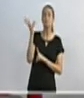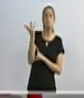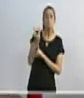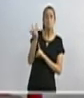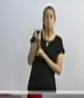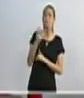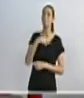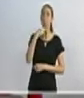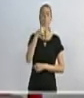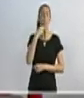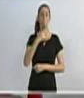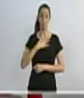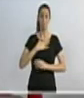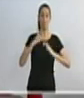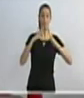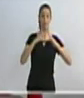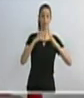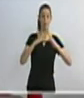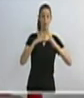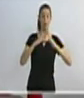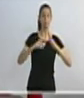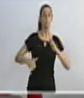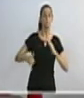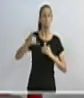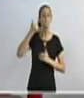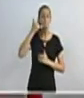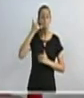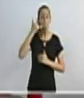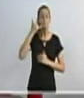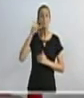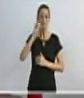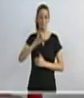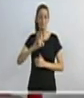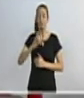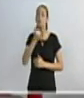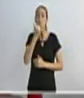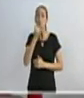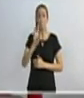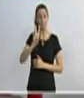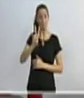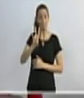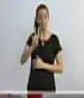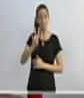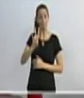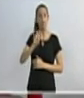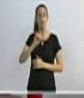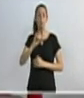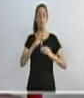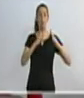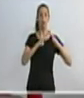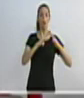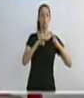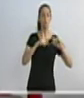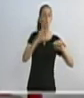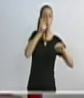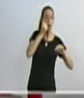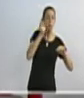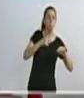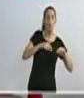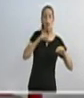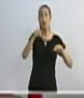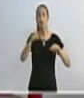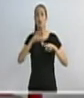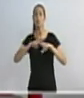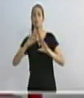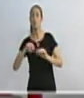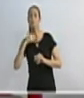na minha casa eu tenho um telefone vivo, só num determinado local ele pega, em outro local ele não pega, assim também é com